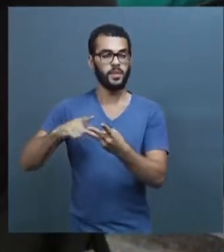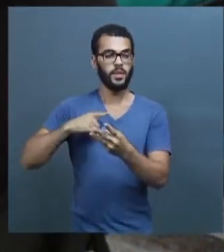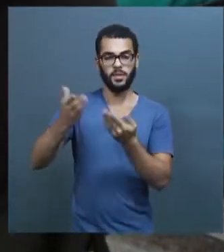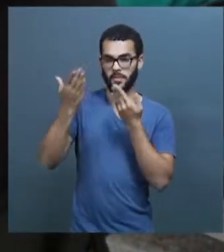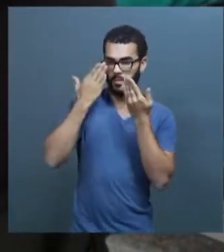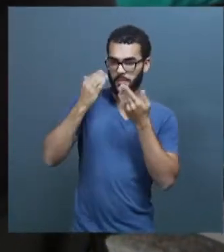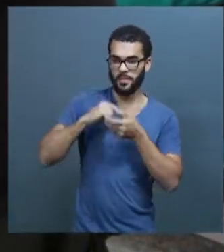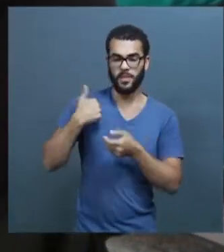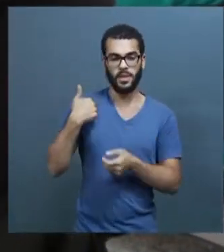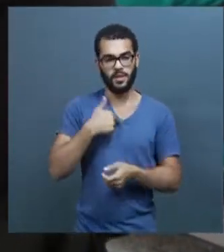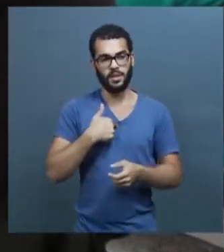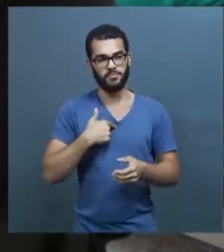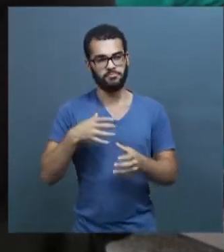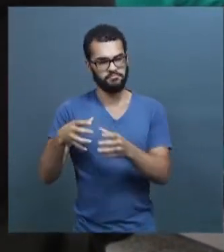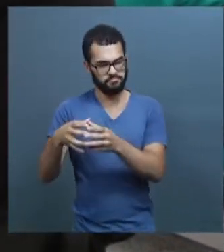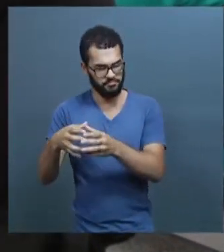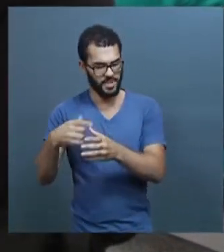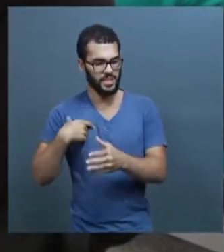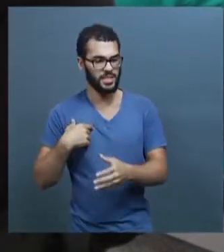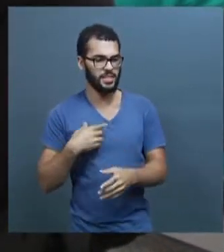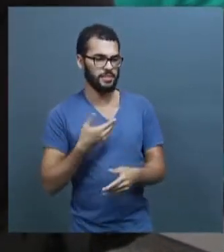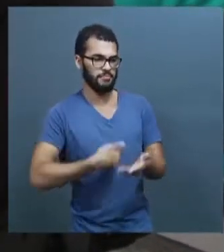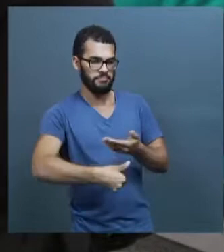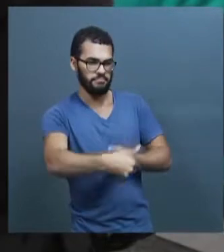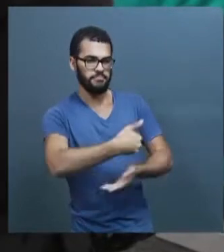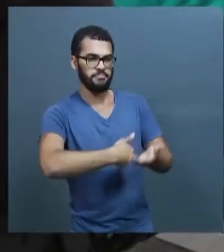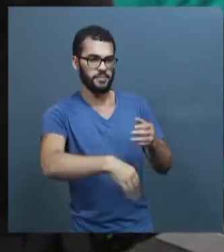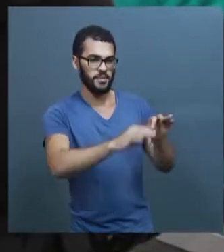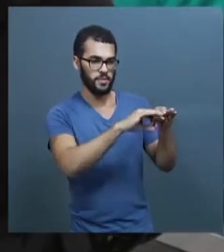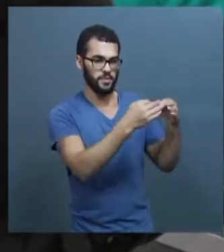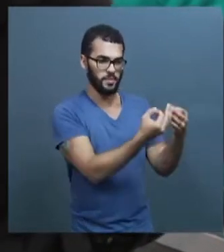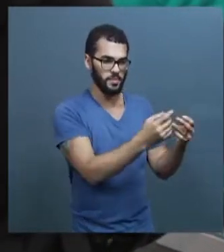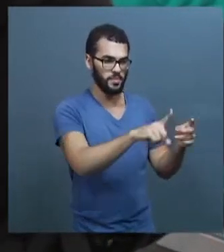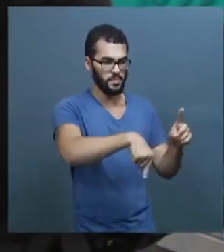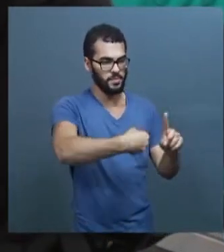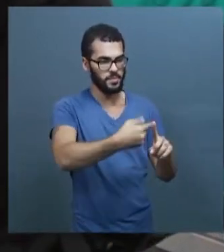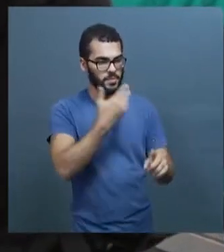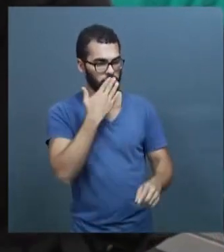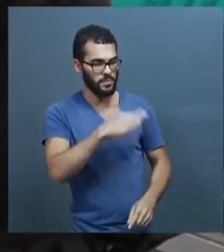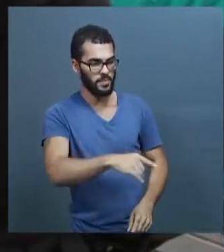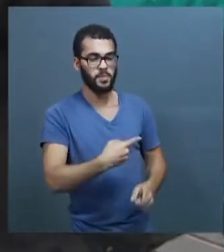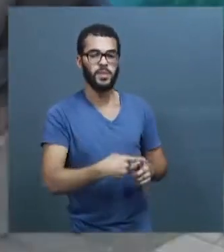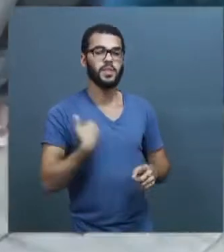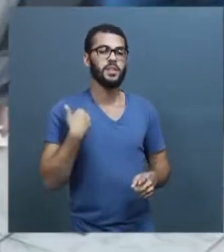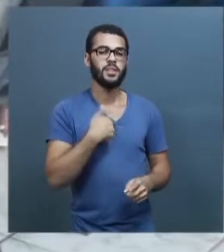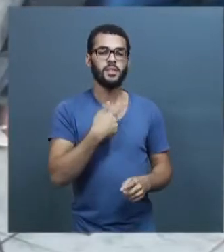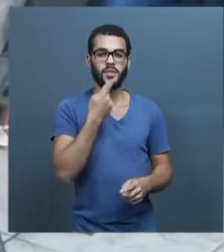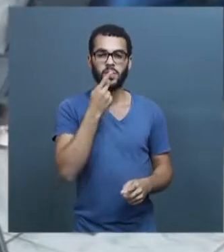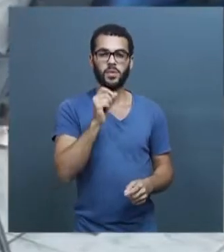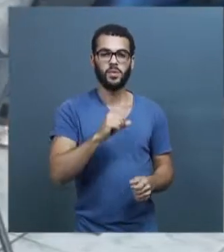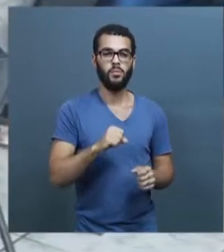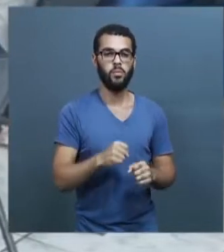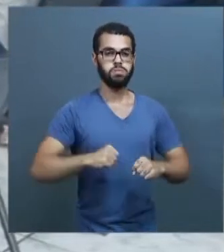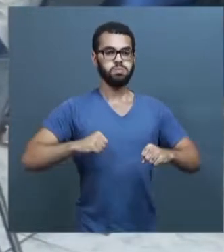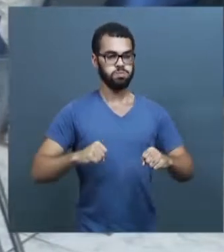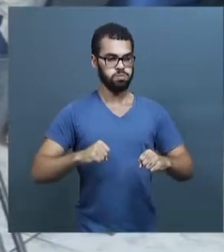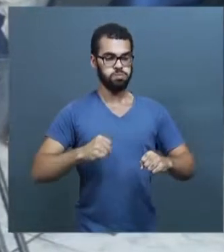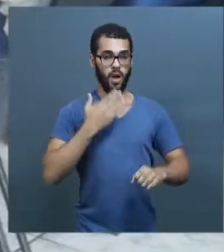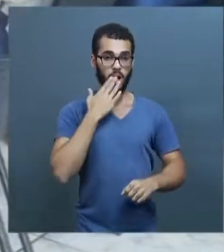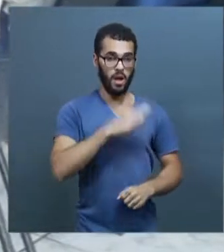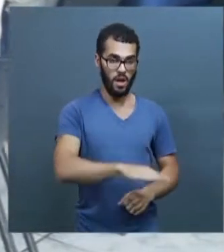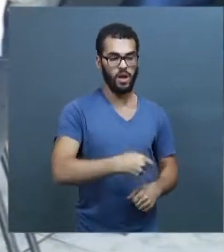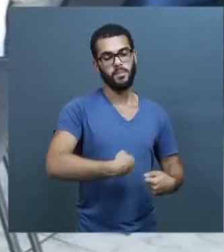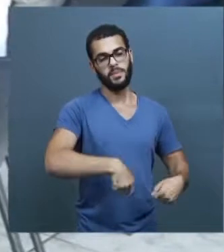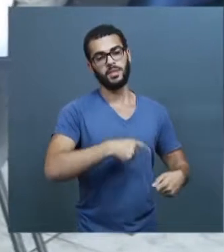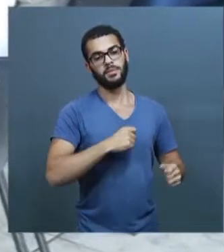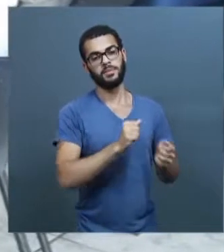gente atende junto essa criança e a família, porque quando a gente fala de obesidade infantil, né, a gente tem que trabalhar todo o contexto